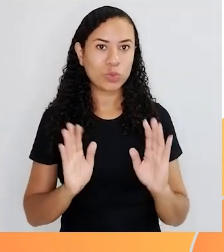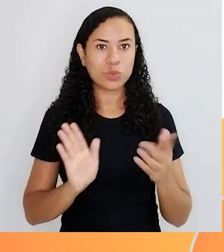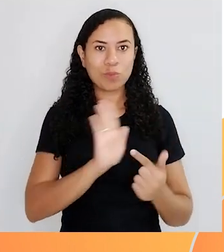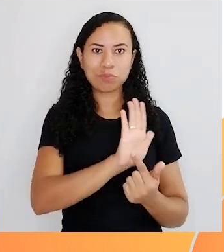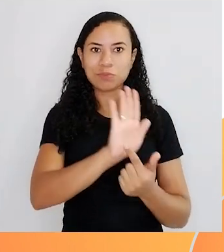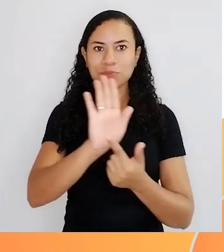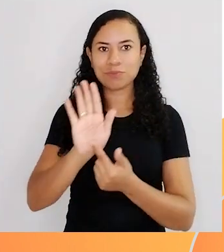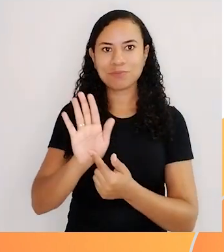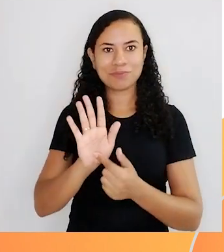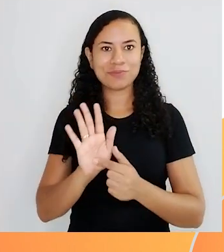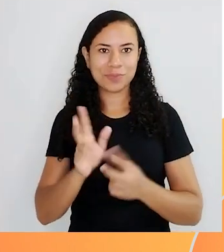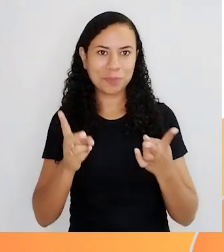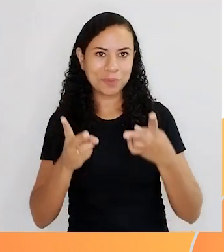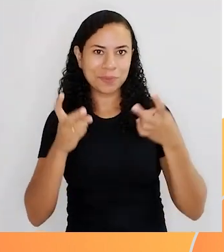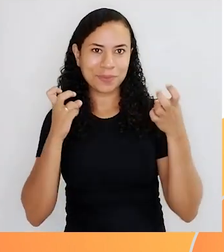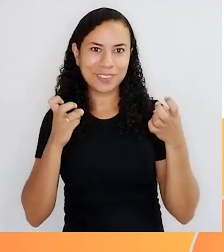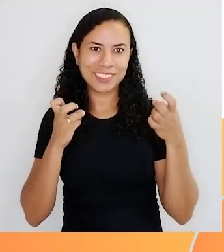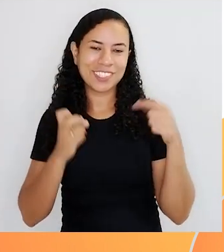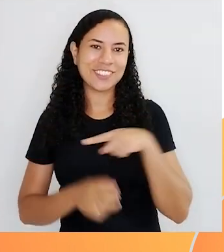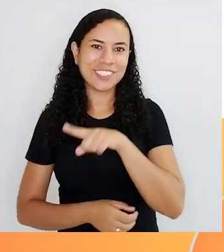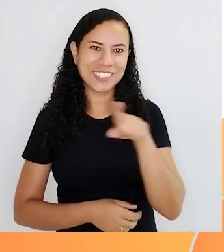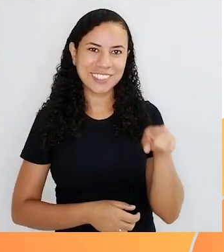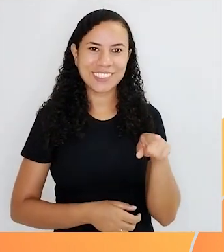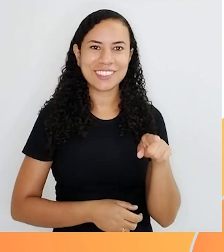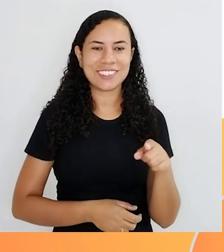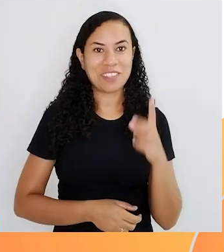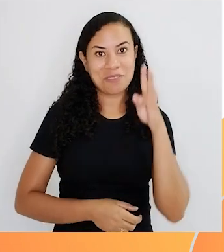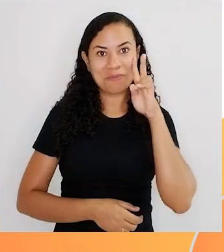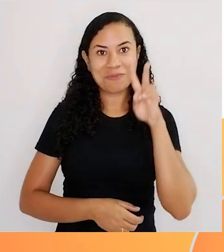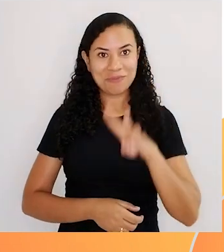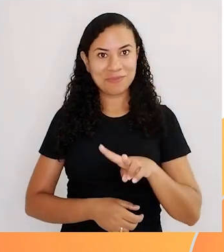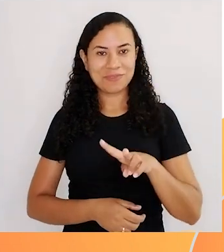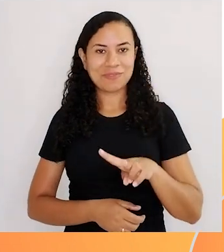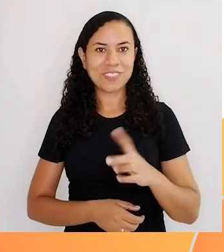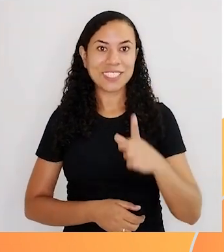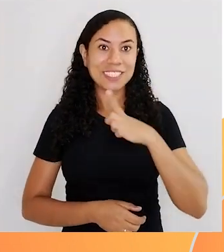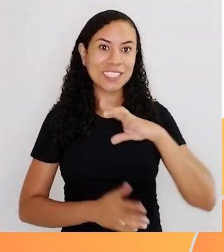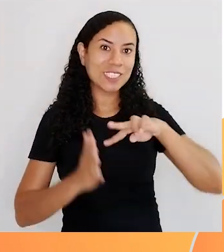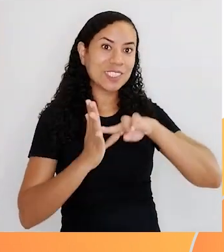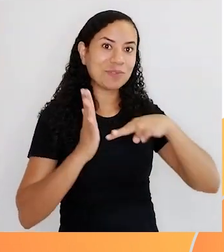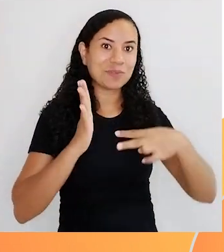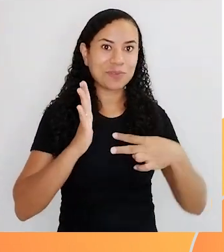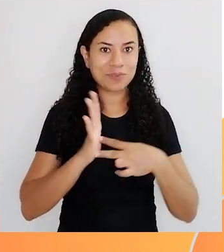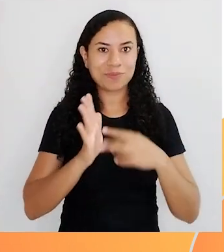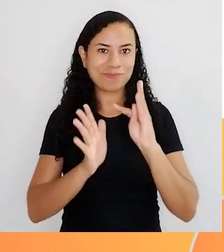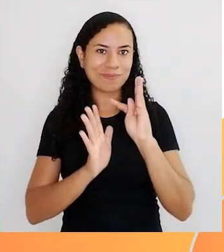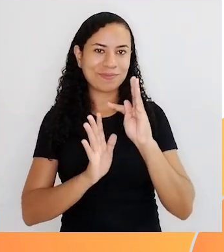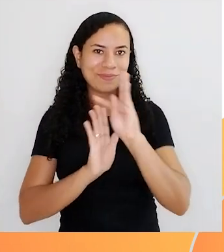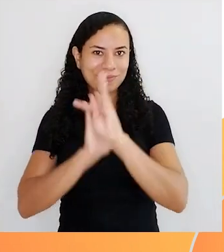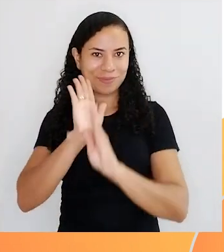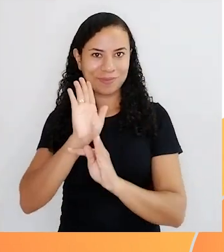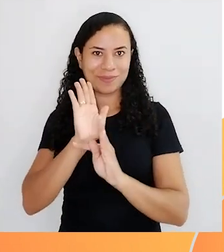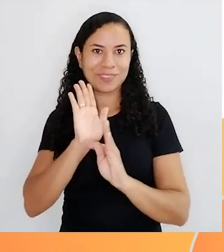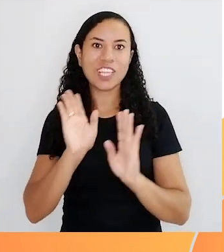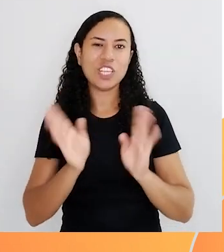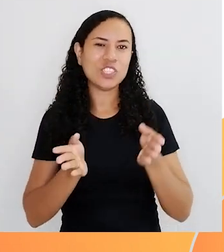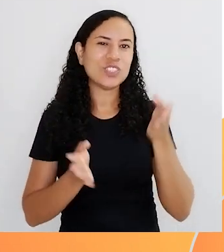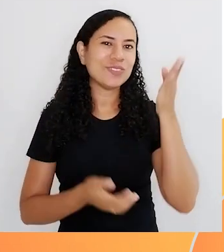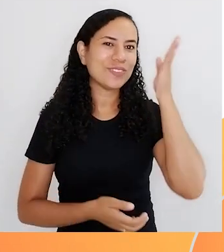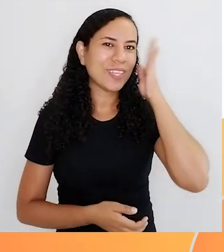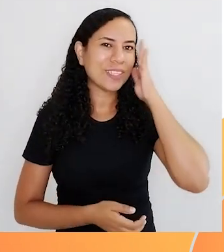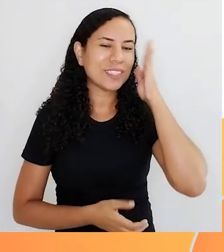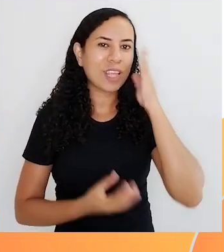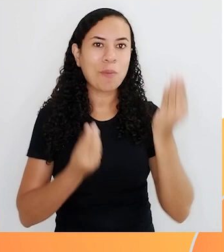porque você já consegue inferir aí um sentido ao texto. Você já sabe aí, com